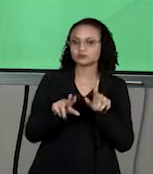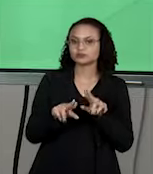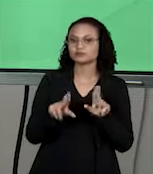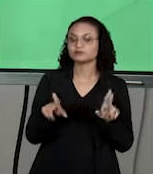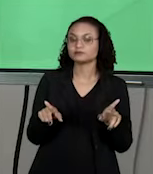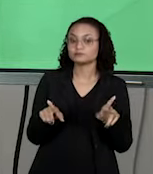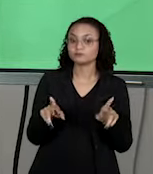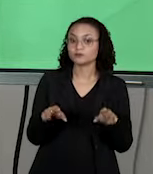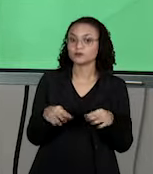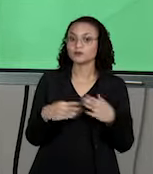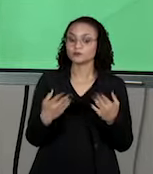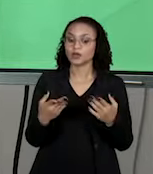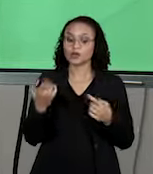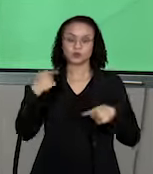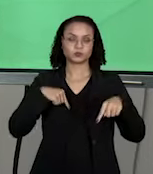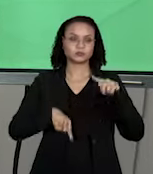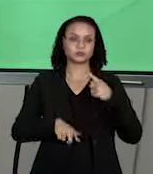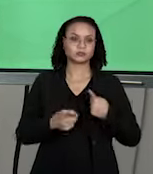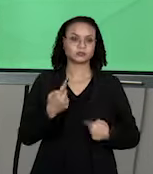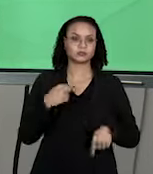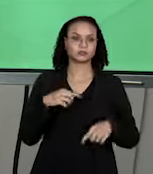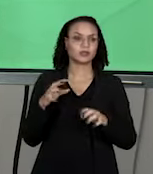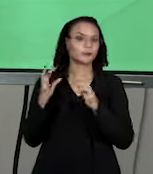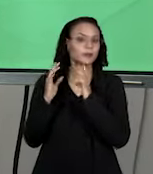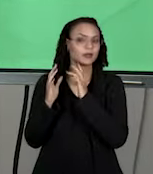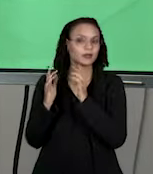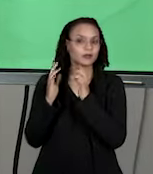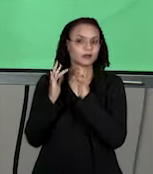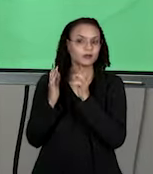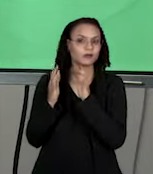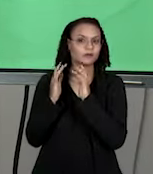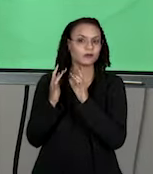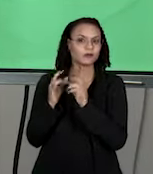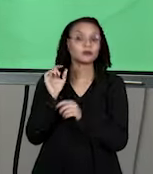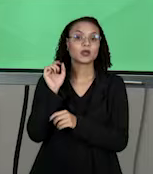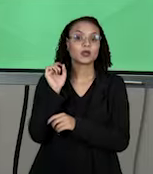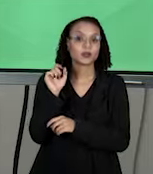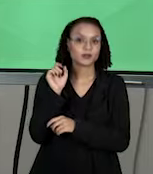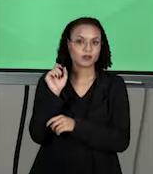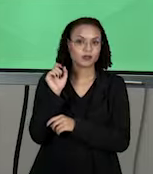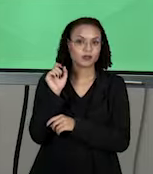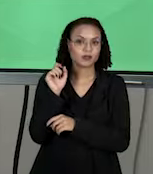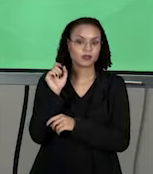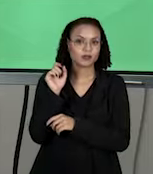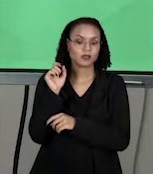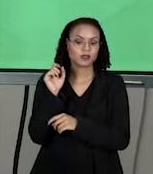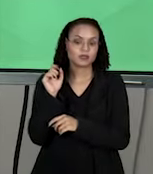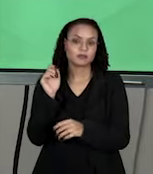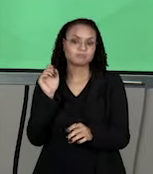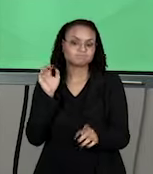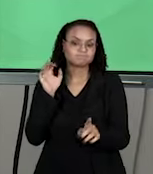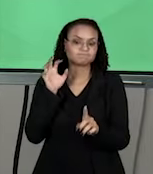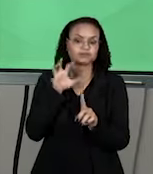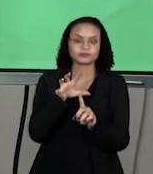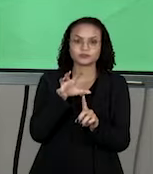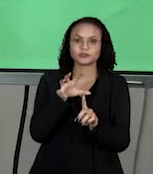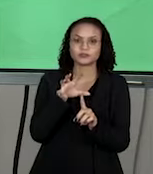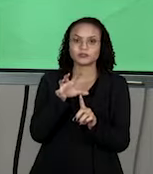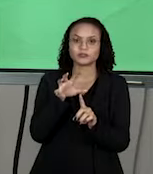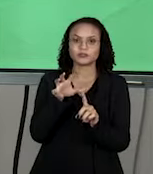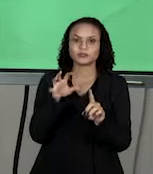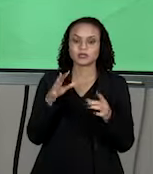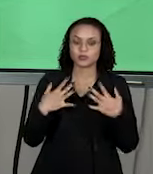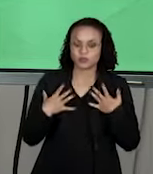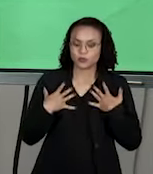ele parte literalmente para ação. É ele quem vai fazer com que